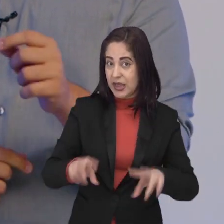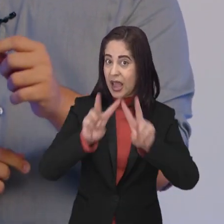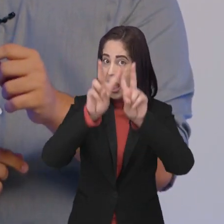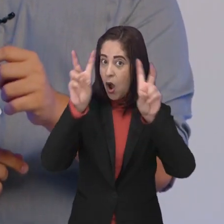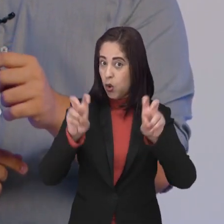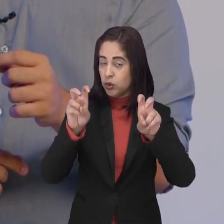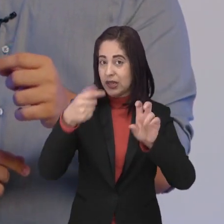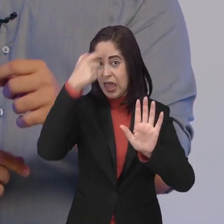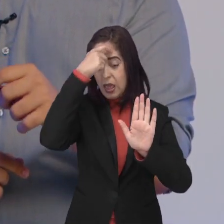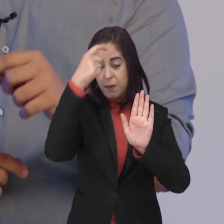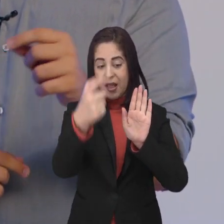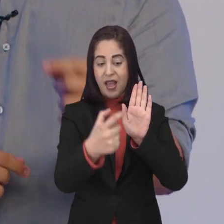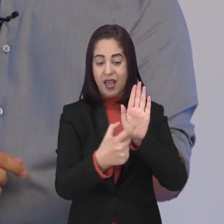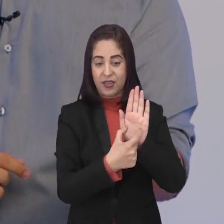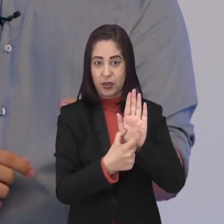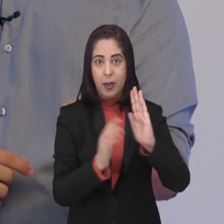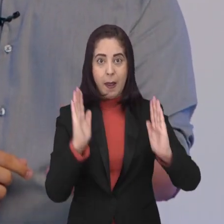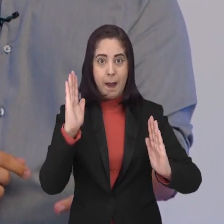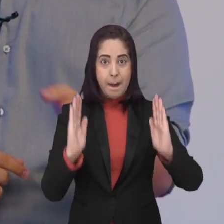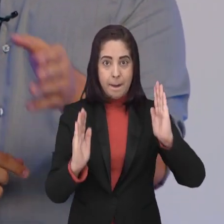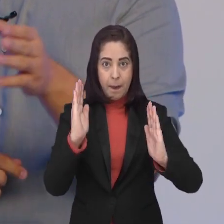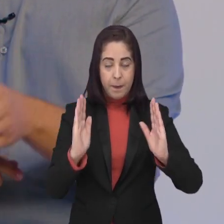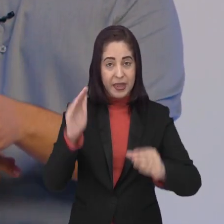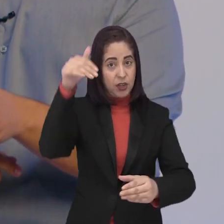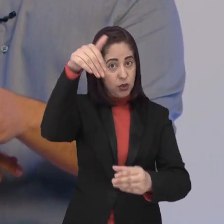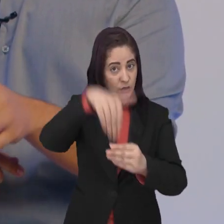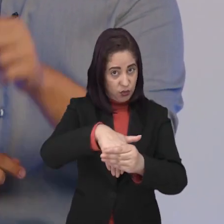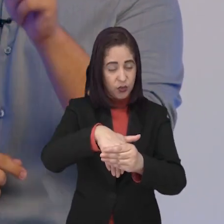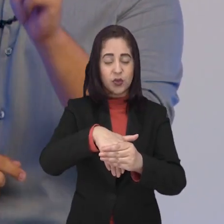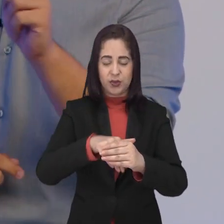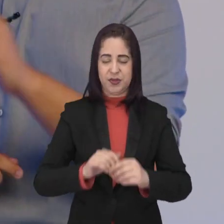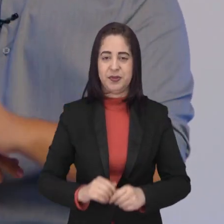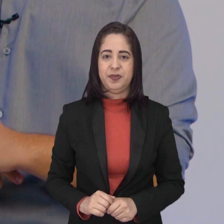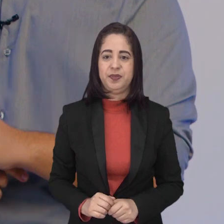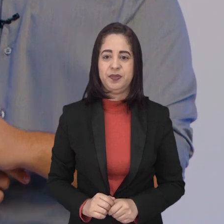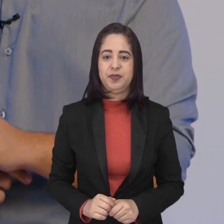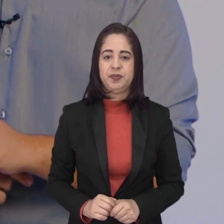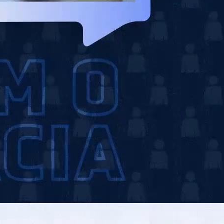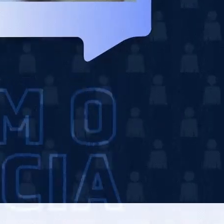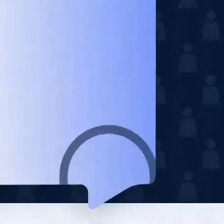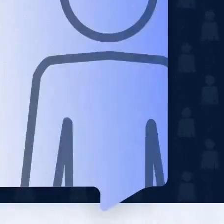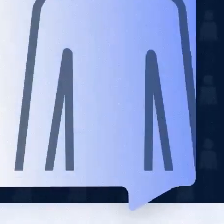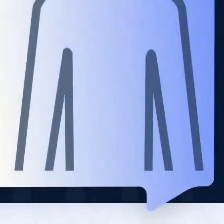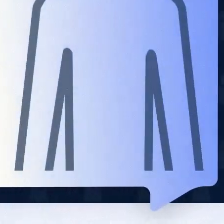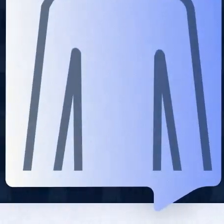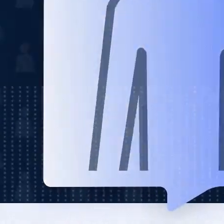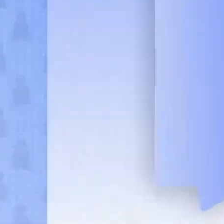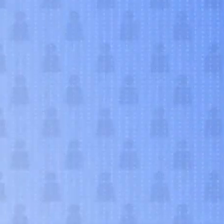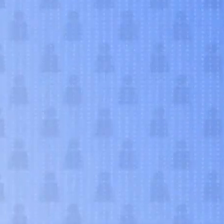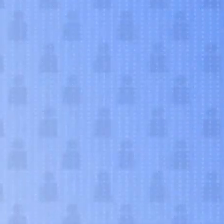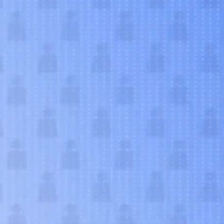vai falar sobre o uso de inteligência artificial e redes sociais no período eleitoral.